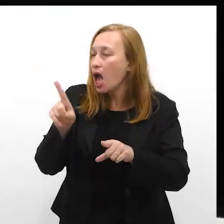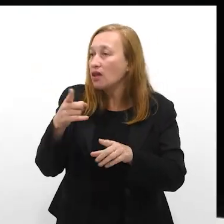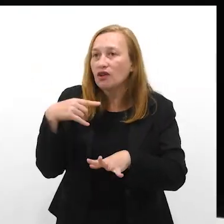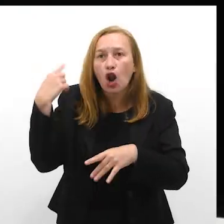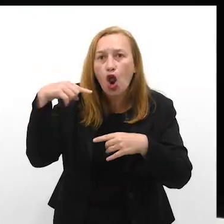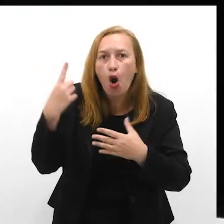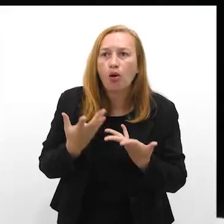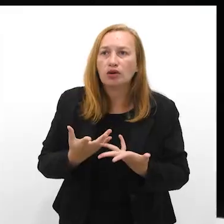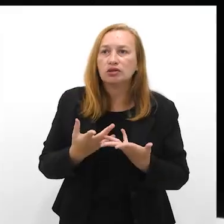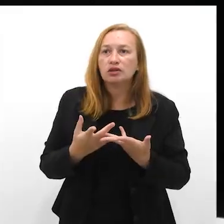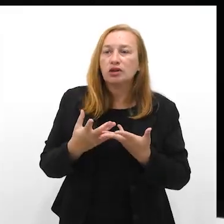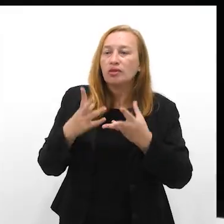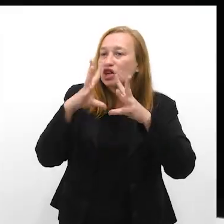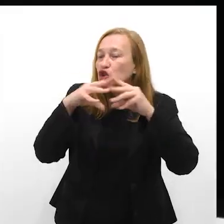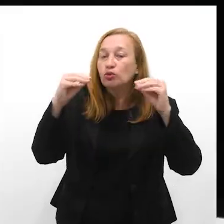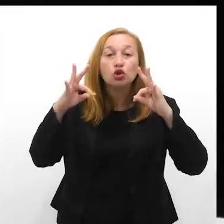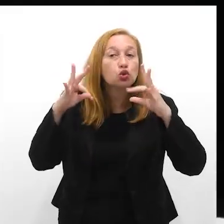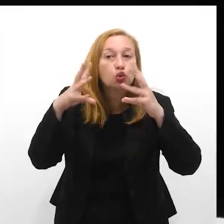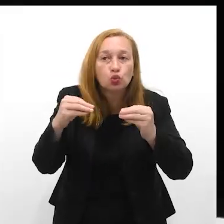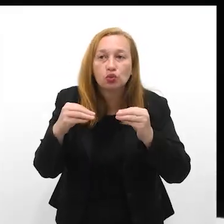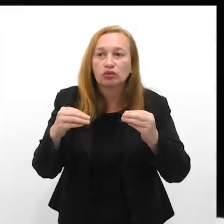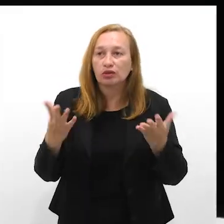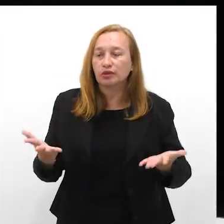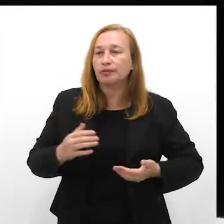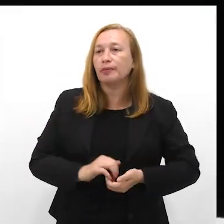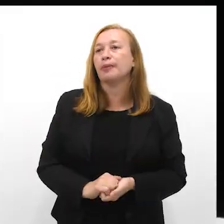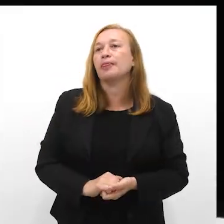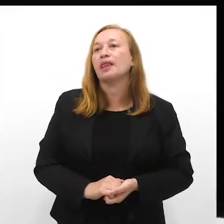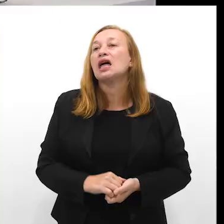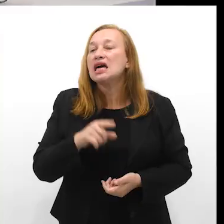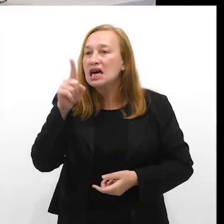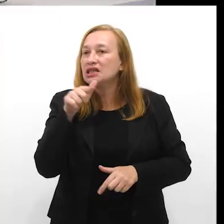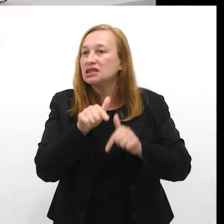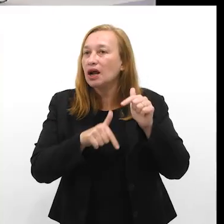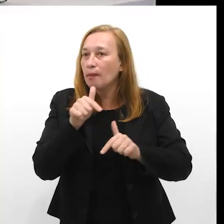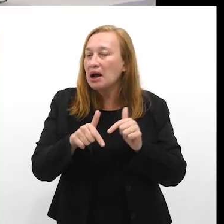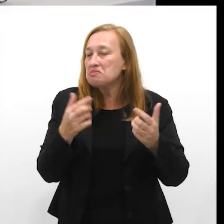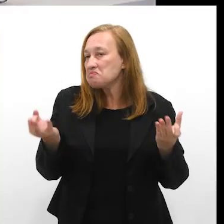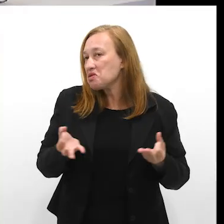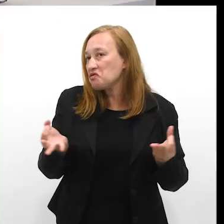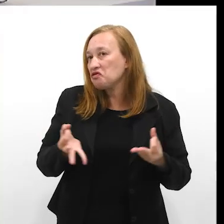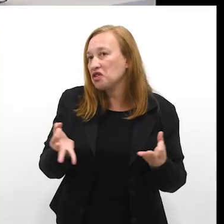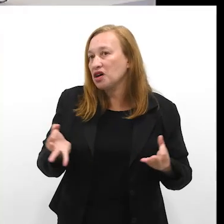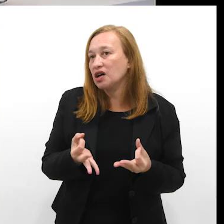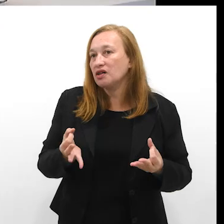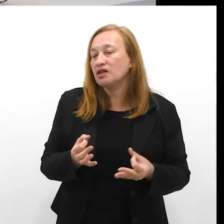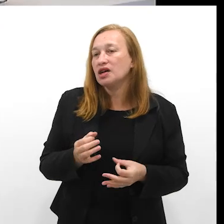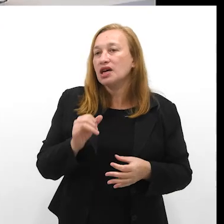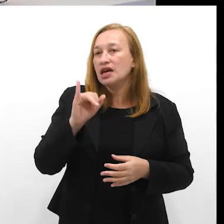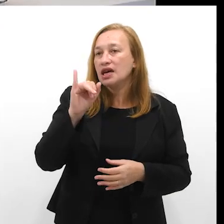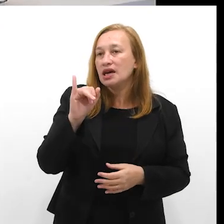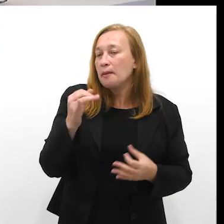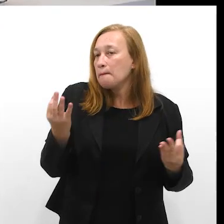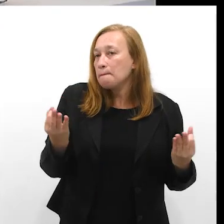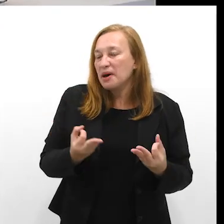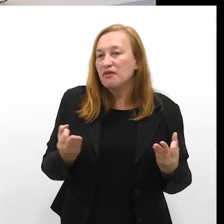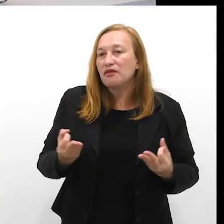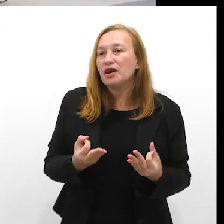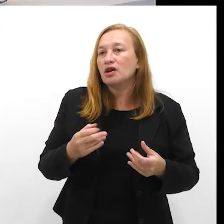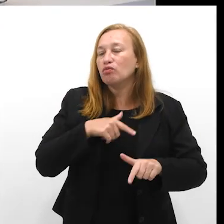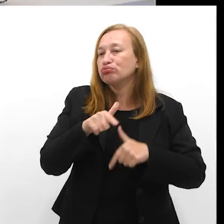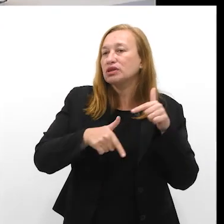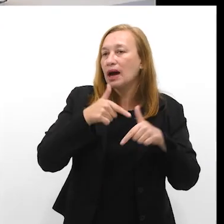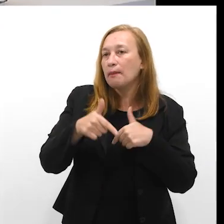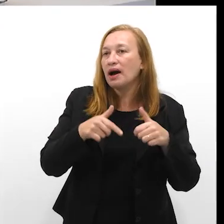antigas também. Ele fica louco, assim, porque some tudo, né? Ah, que beleza. Esse trabalho é excepcional, eu chamo de impecável,